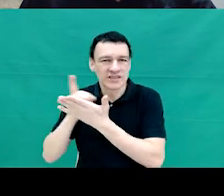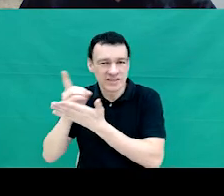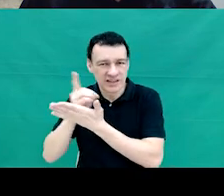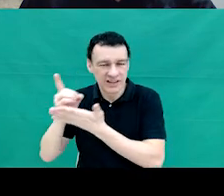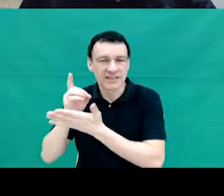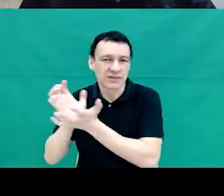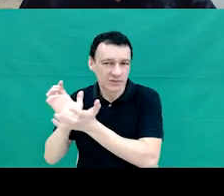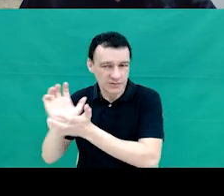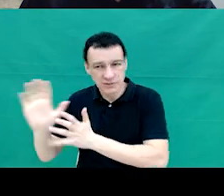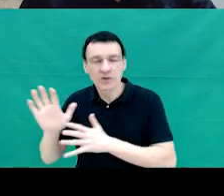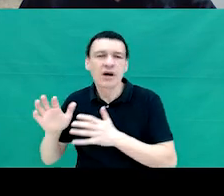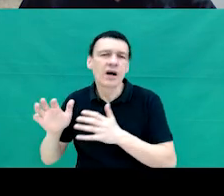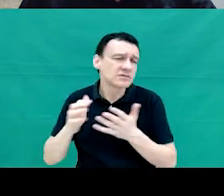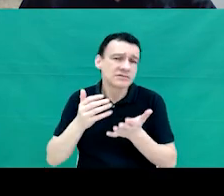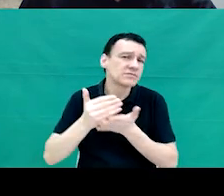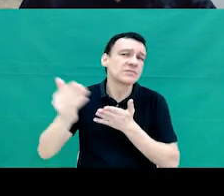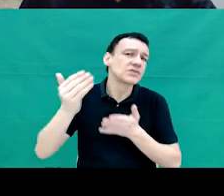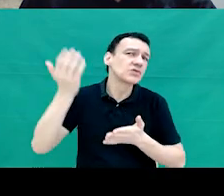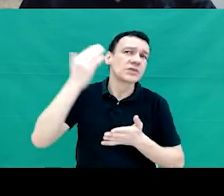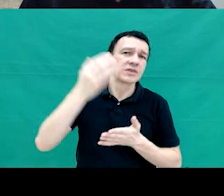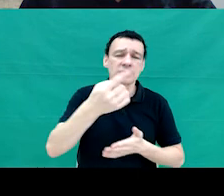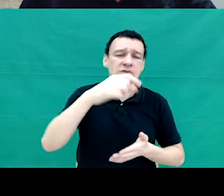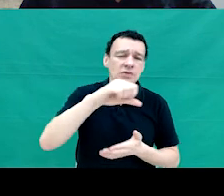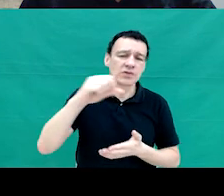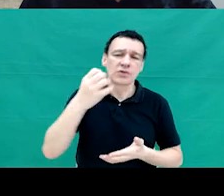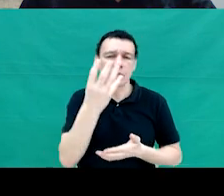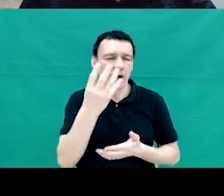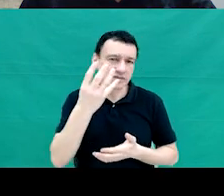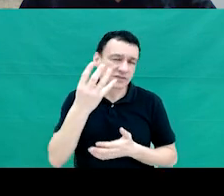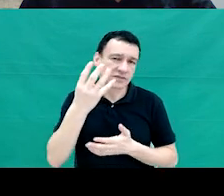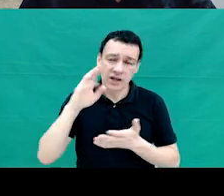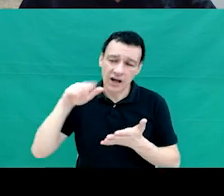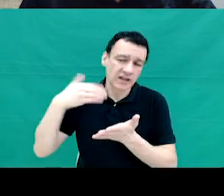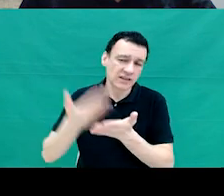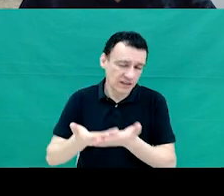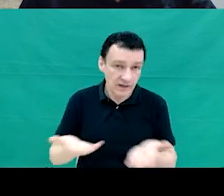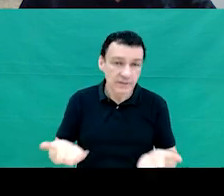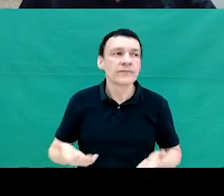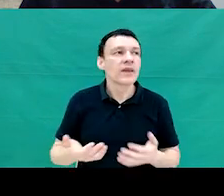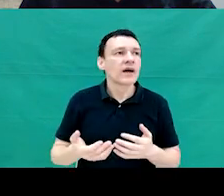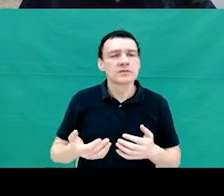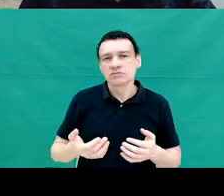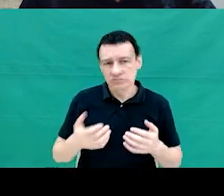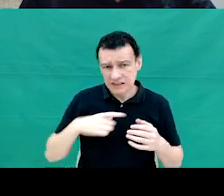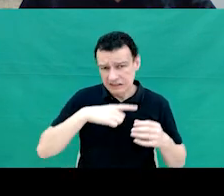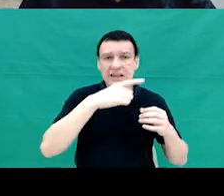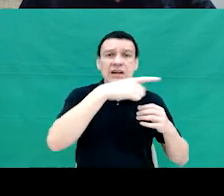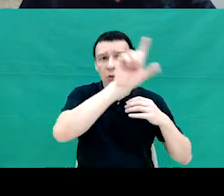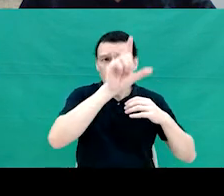sendo utilizadas desde 1994, e ok, sabemos que não são as únicas desenvolvidas,